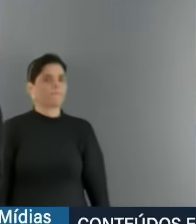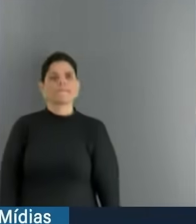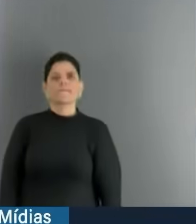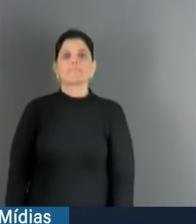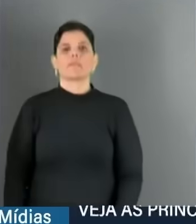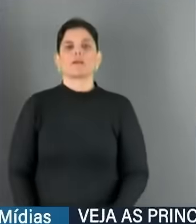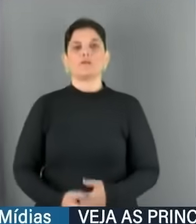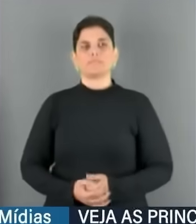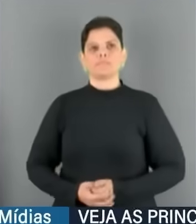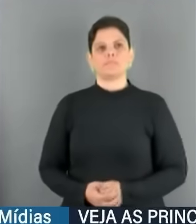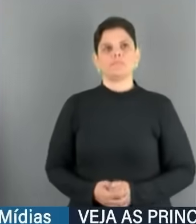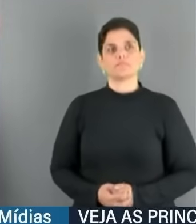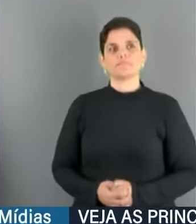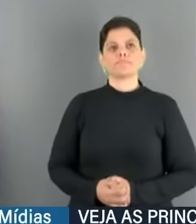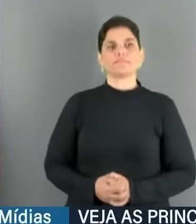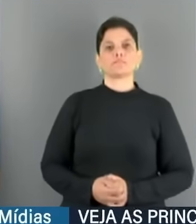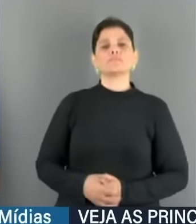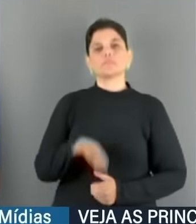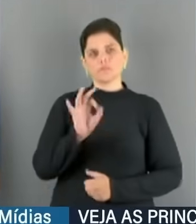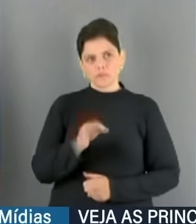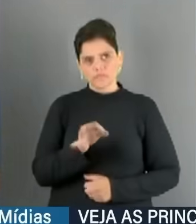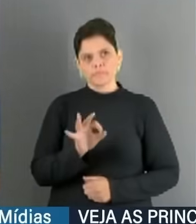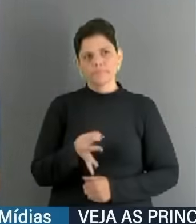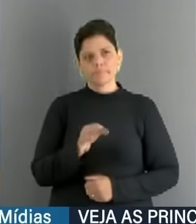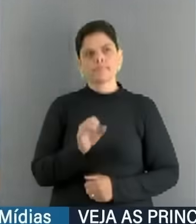lá. Corresponde à verdade?